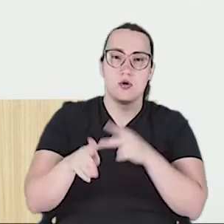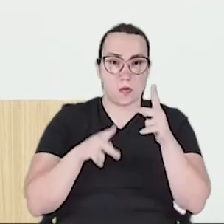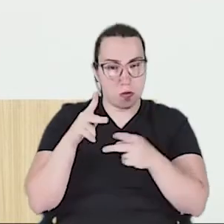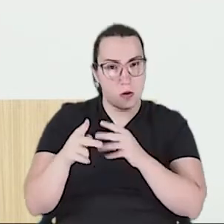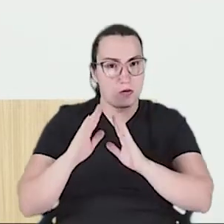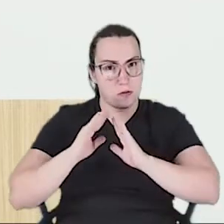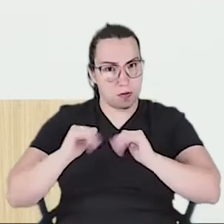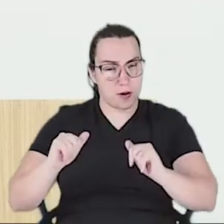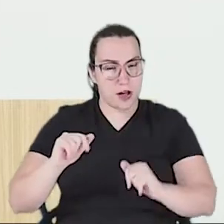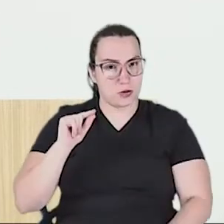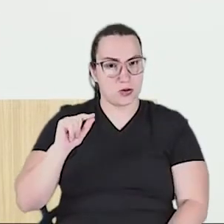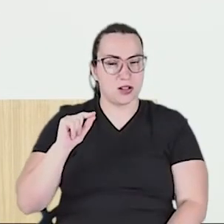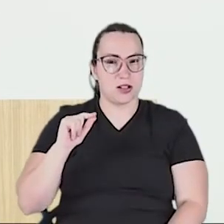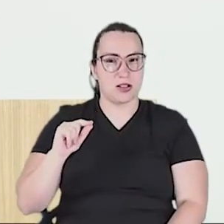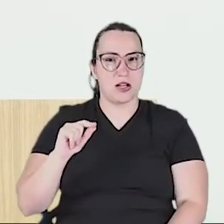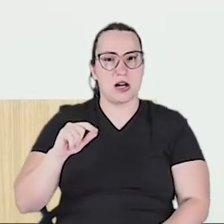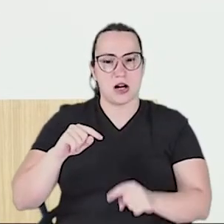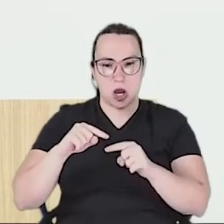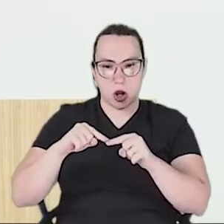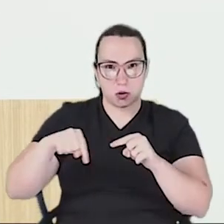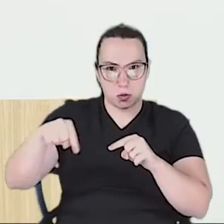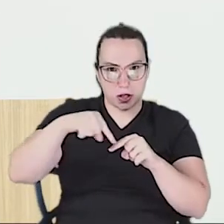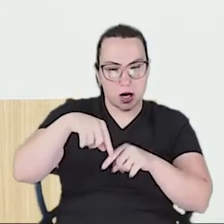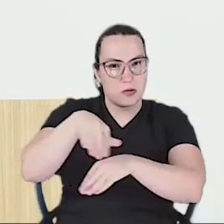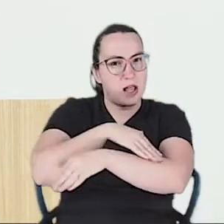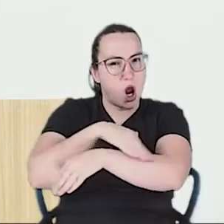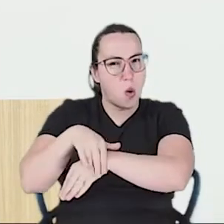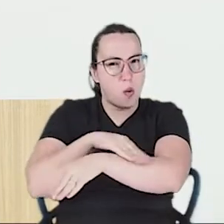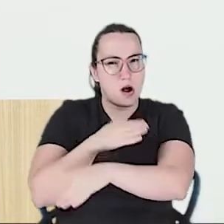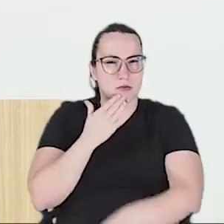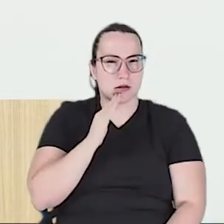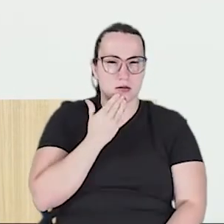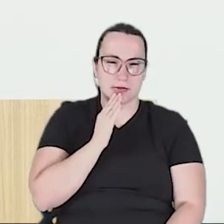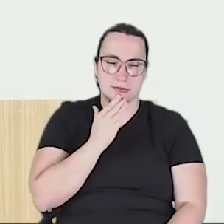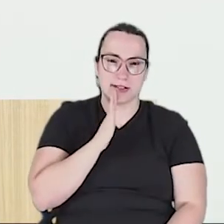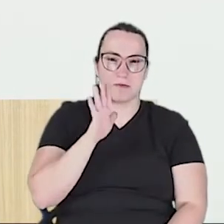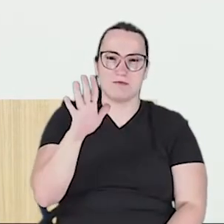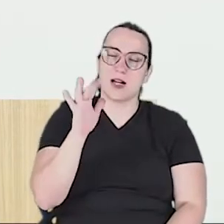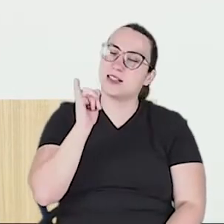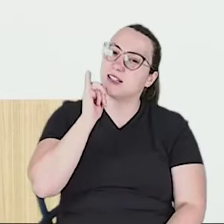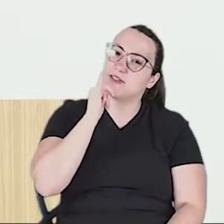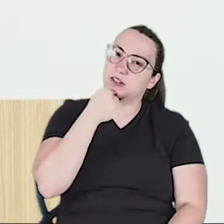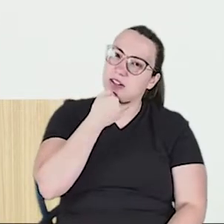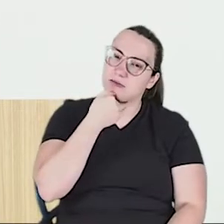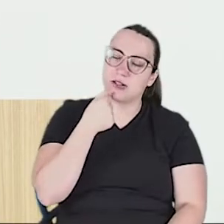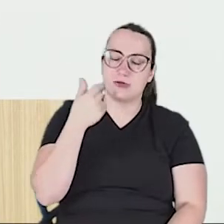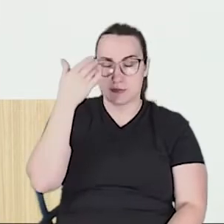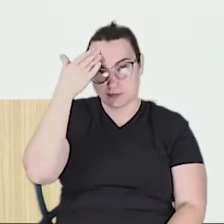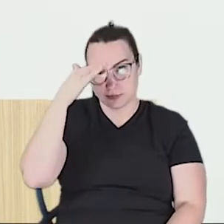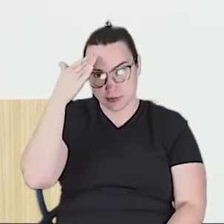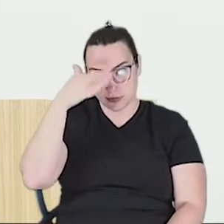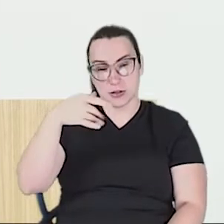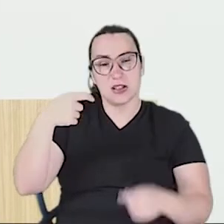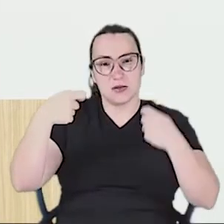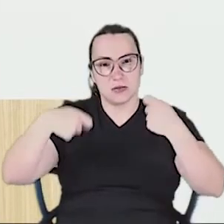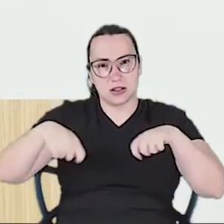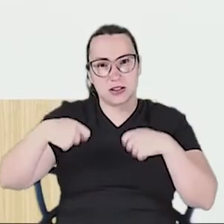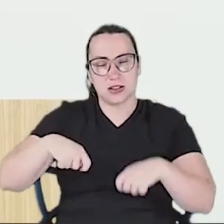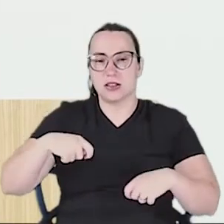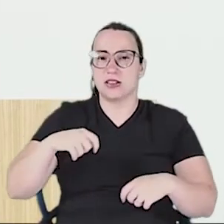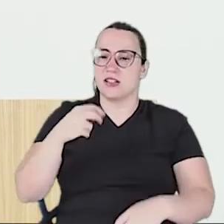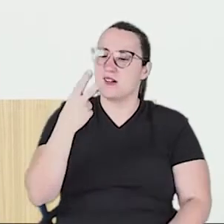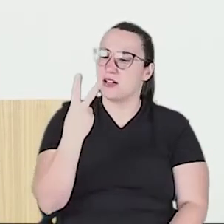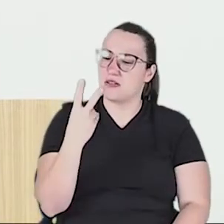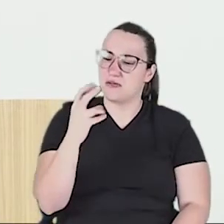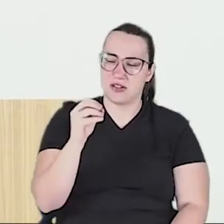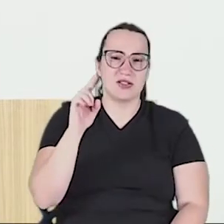relação aos buracos na rua. Mas, infelizmente, pessoal, temos que entender, faz praticamente 20 dias que não para